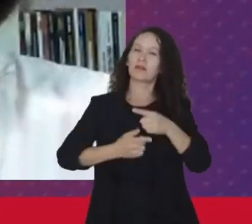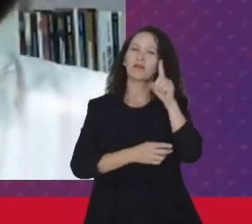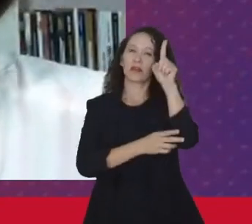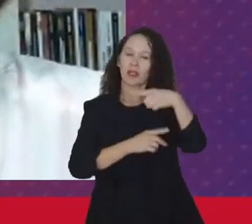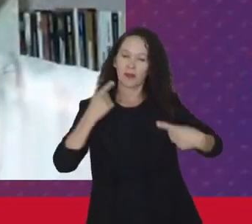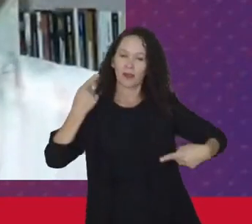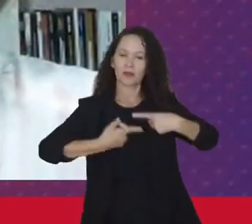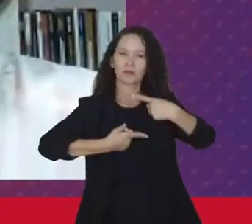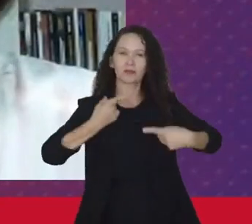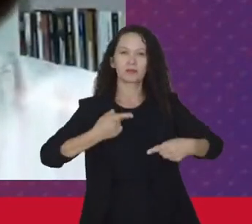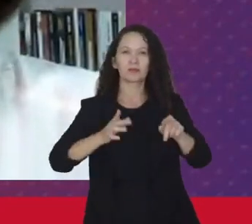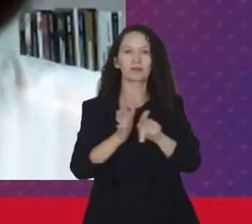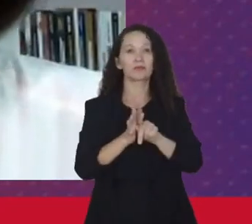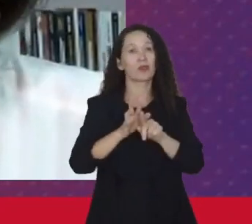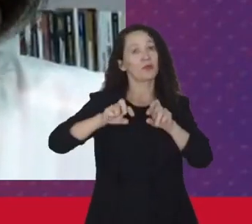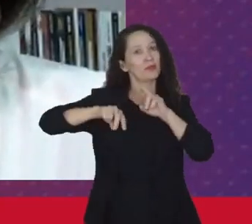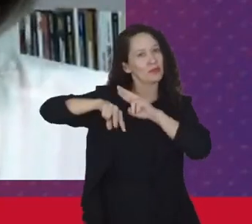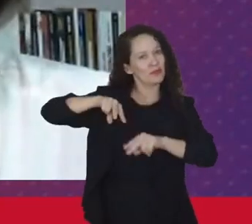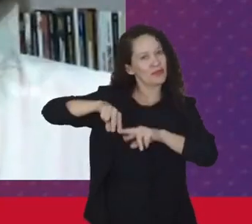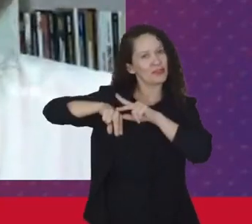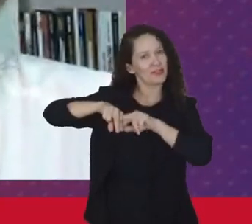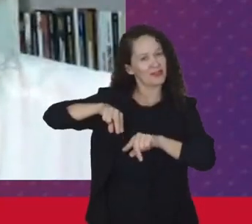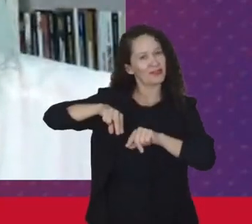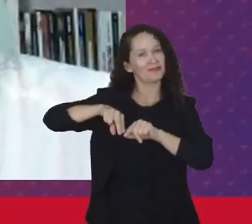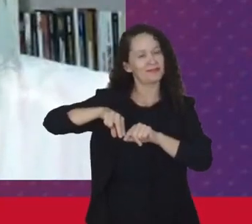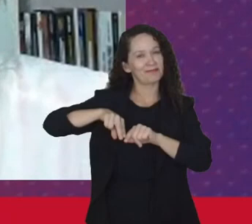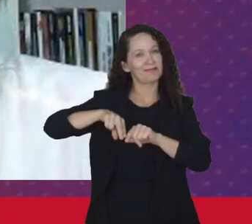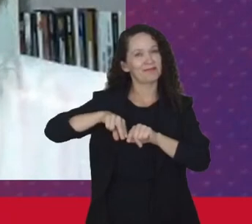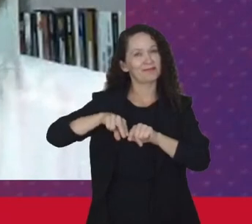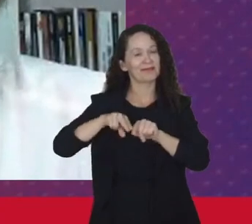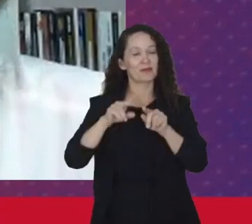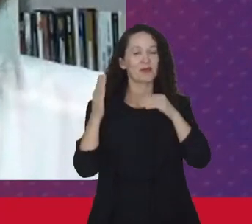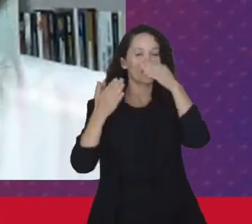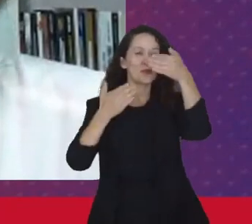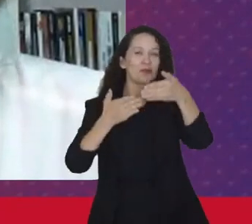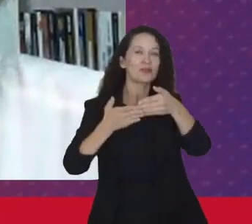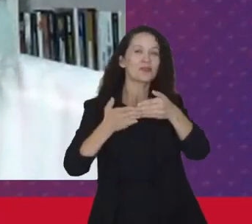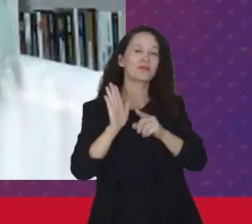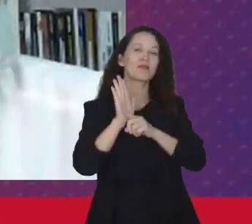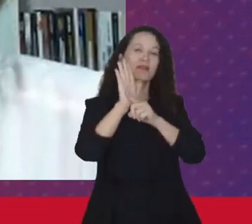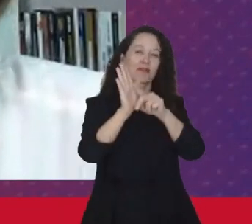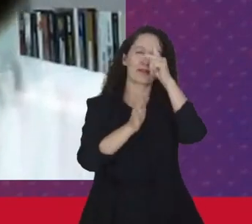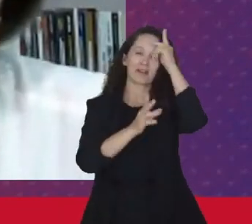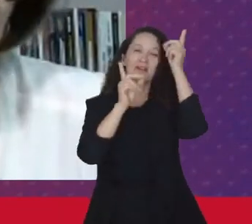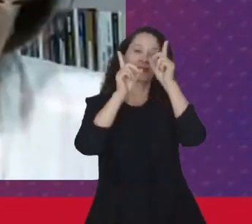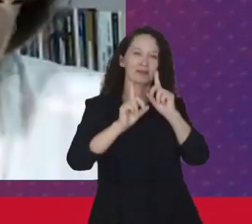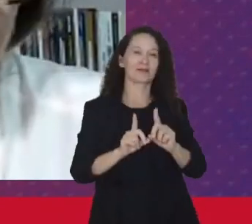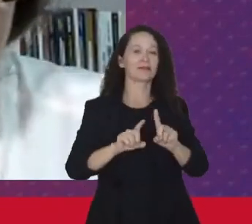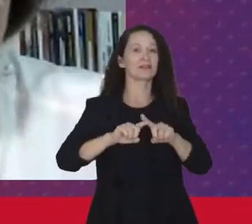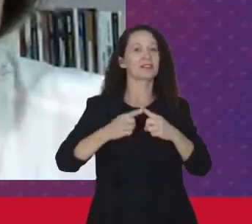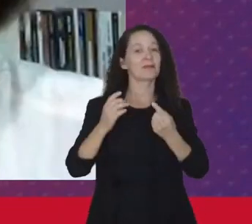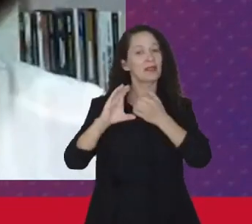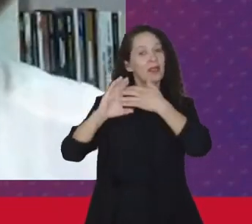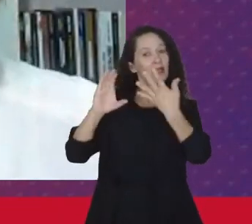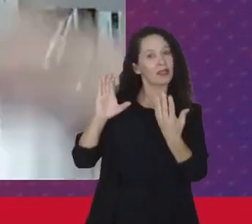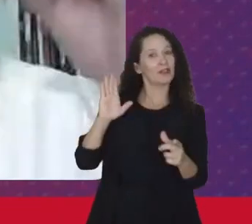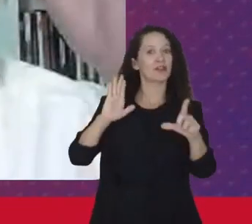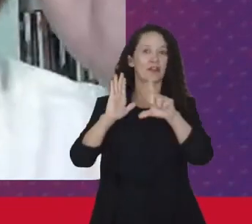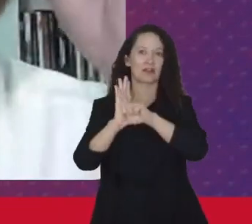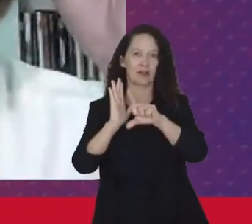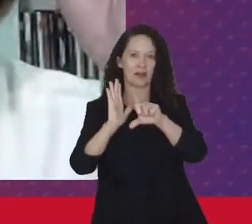das políticas de gênero e para as pessoas com deficiência, também aspectos